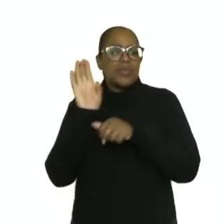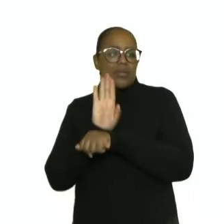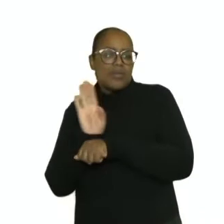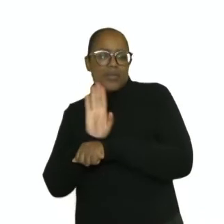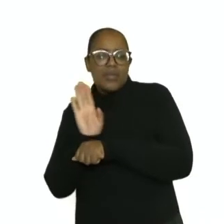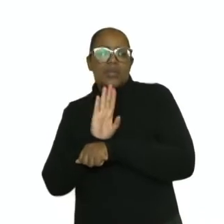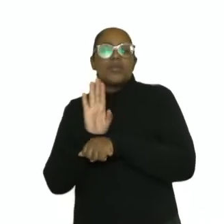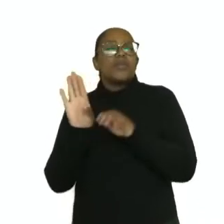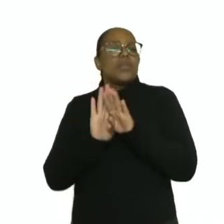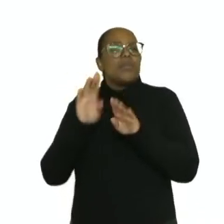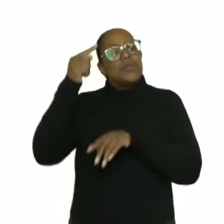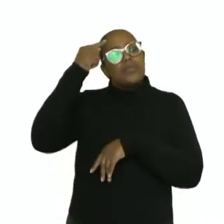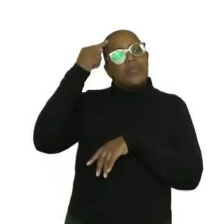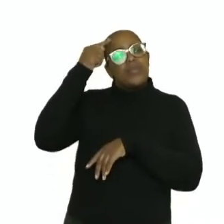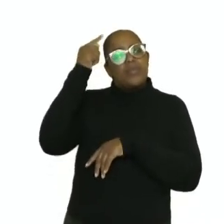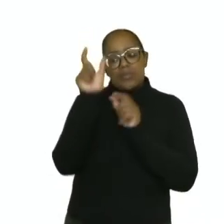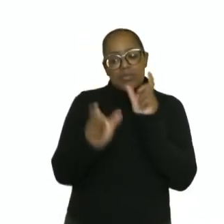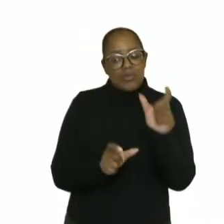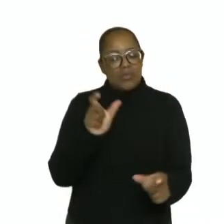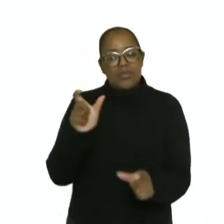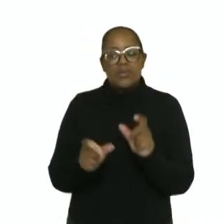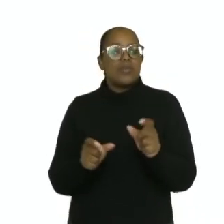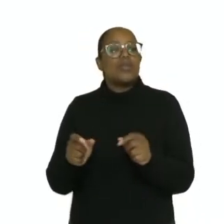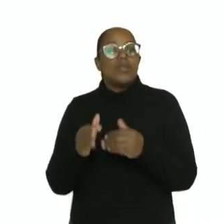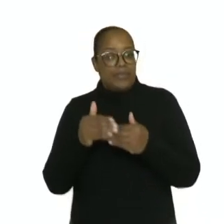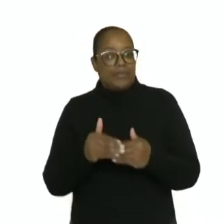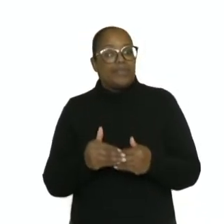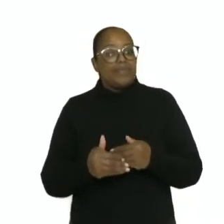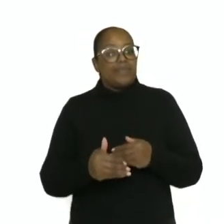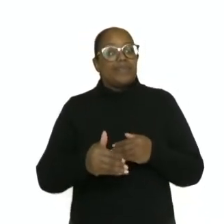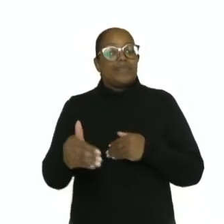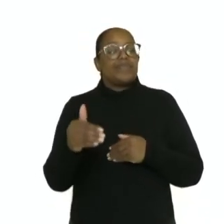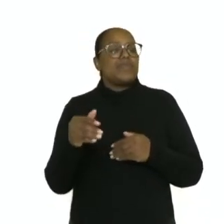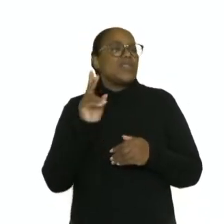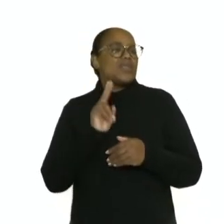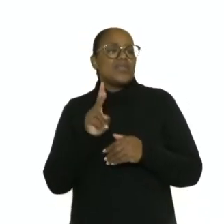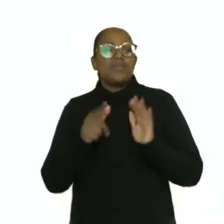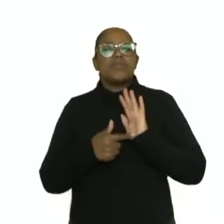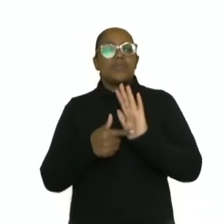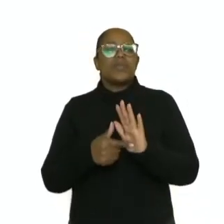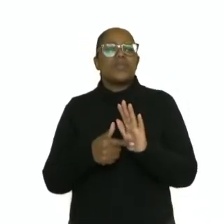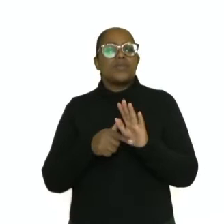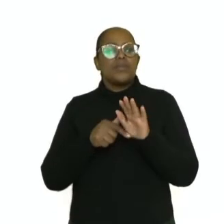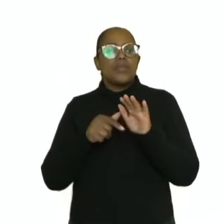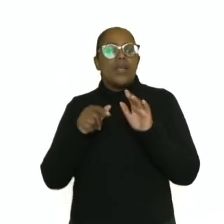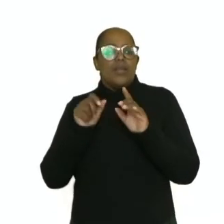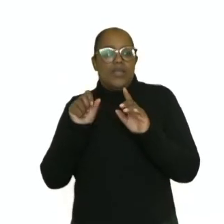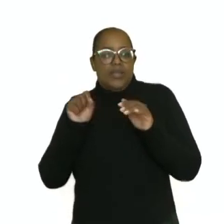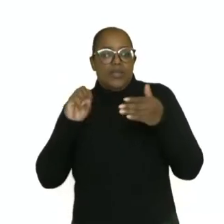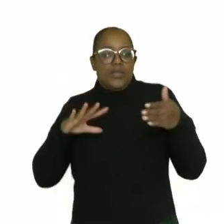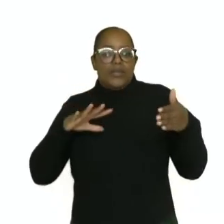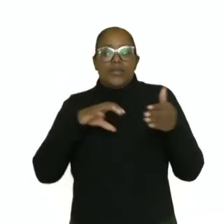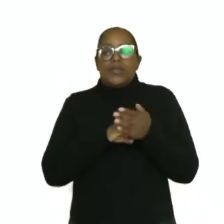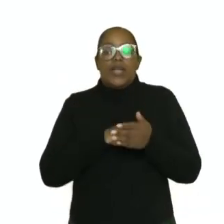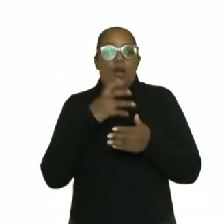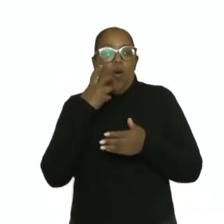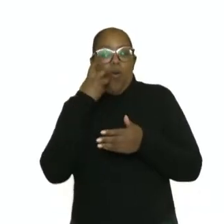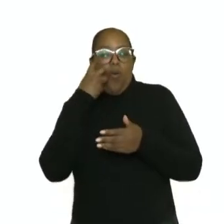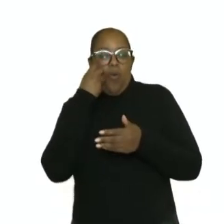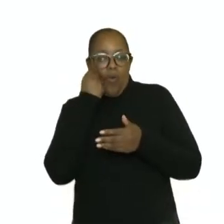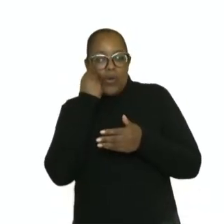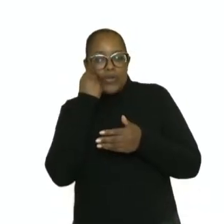e no senso comum em geral. Frequentemente, a violência é manifestada através de discursos de ódio, fanatismos